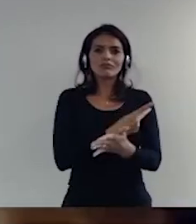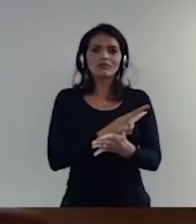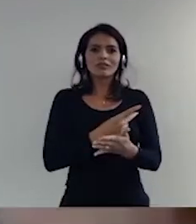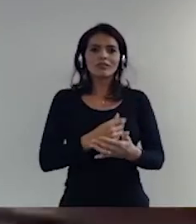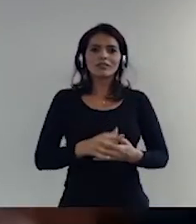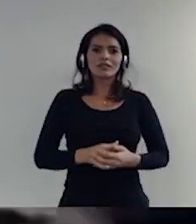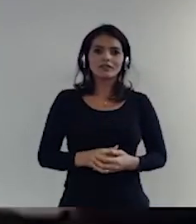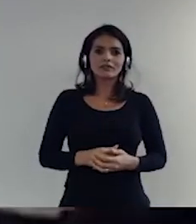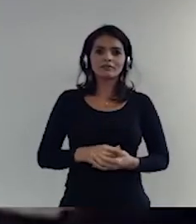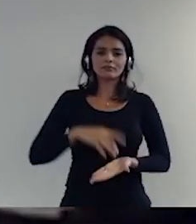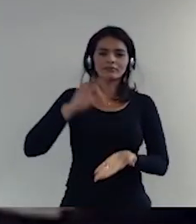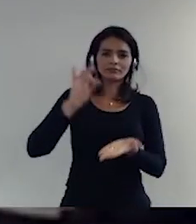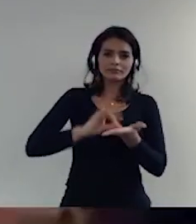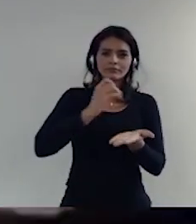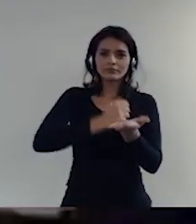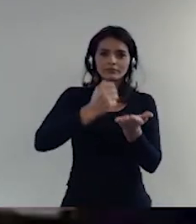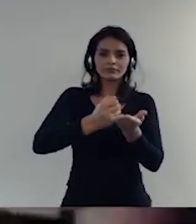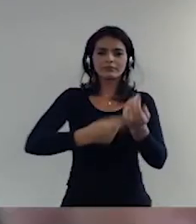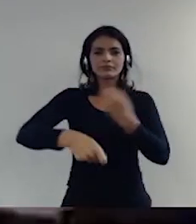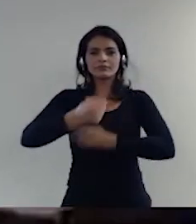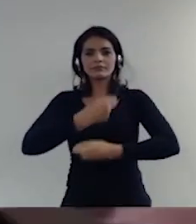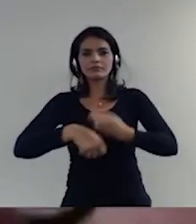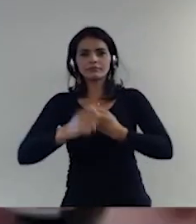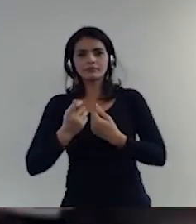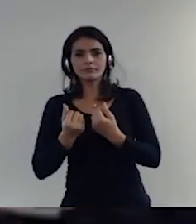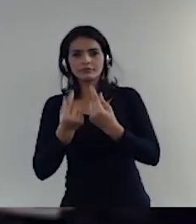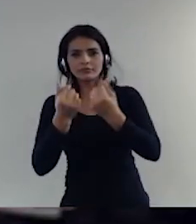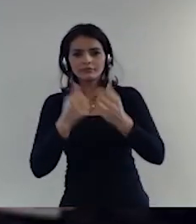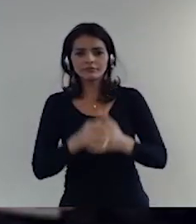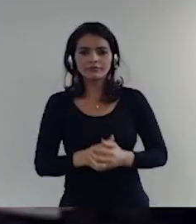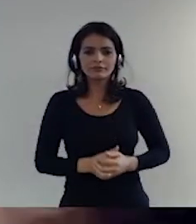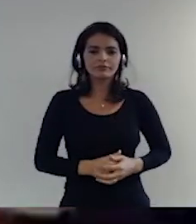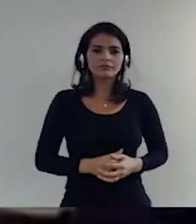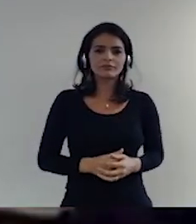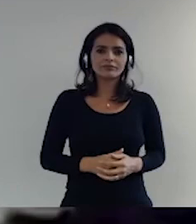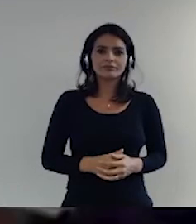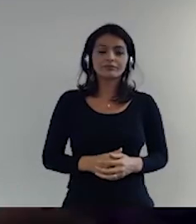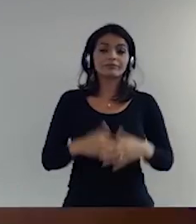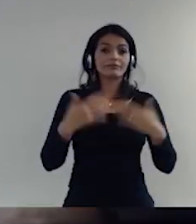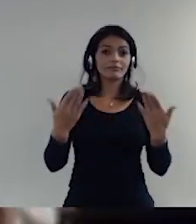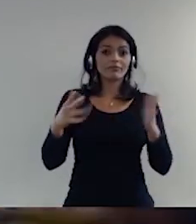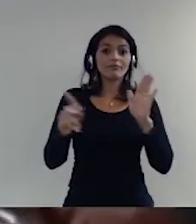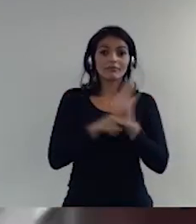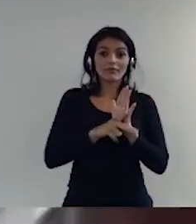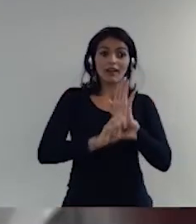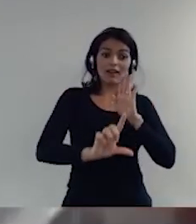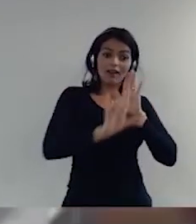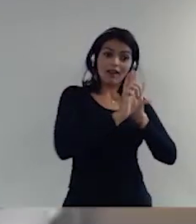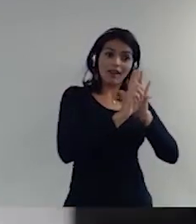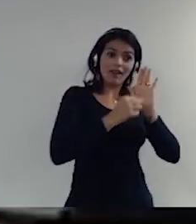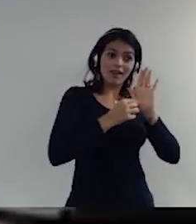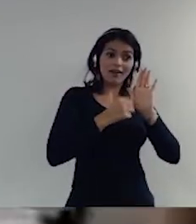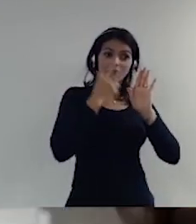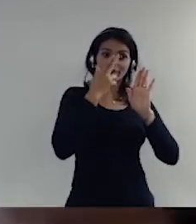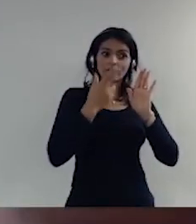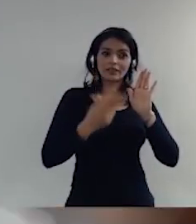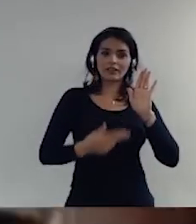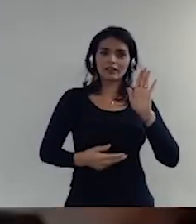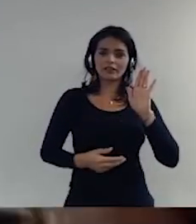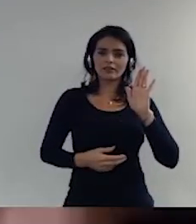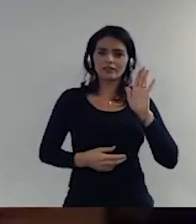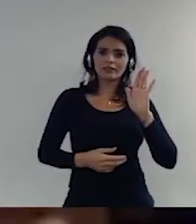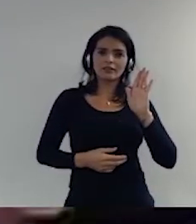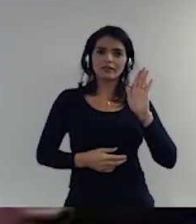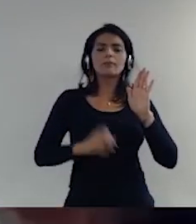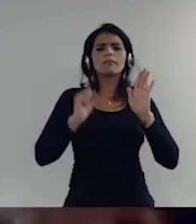base concreta do negócio, não são pensadas para este tipo de disrupção. Portanto, até a própria lei entra em disrupção naquilo que pode